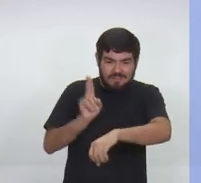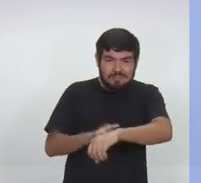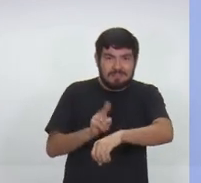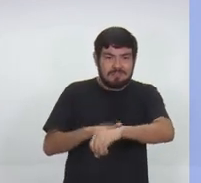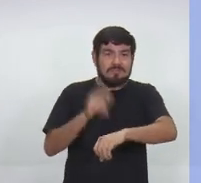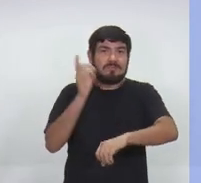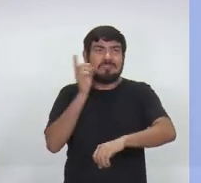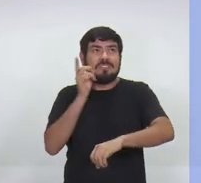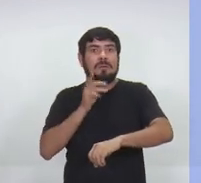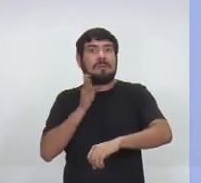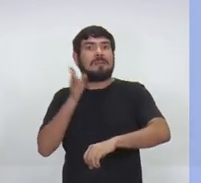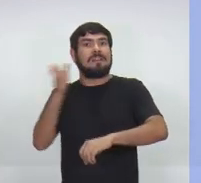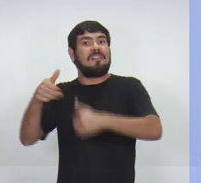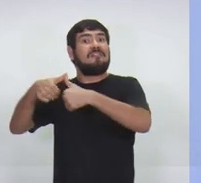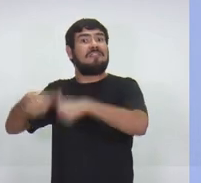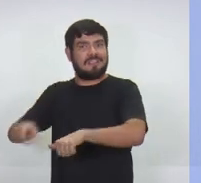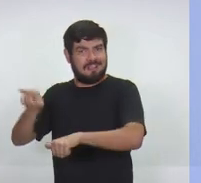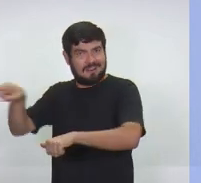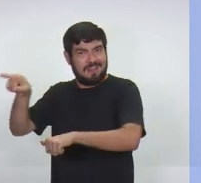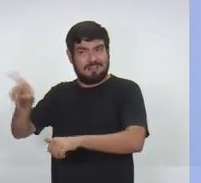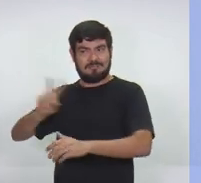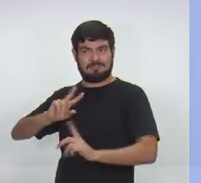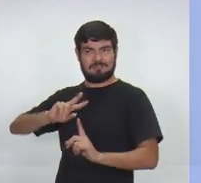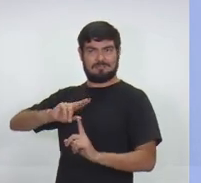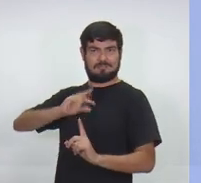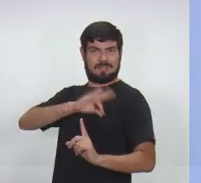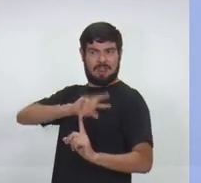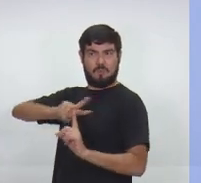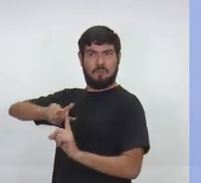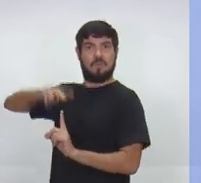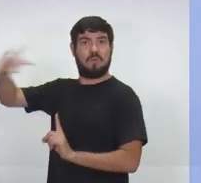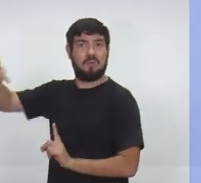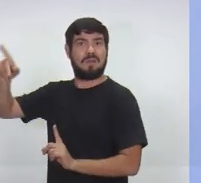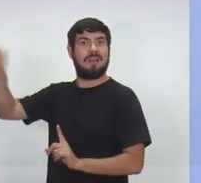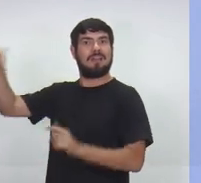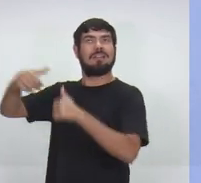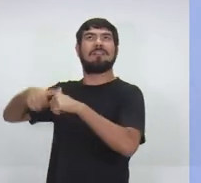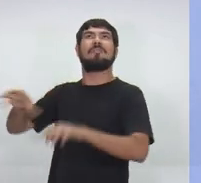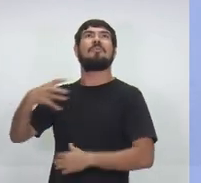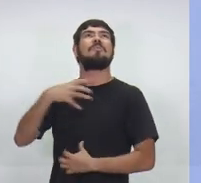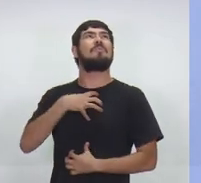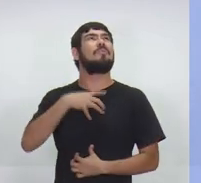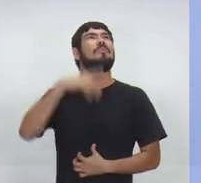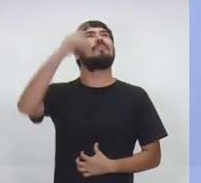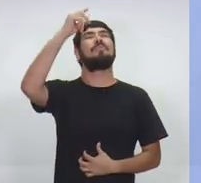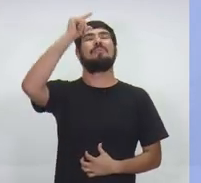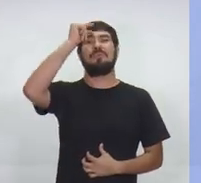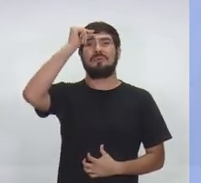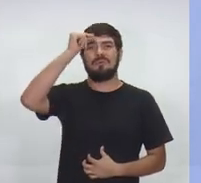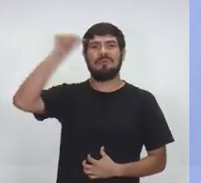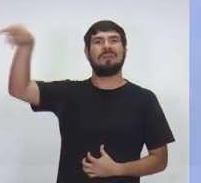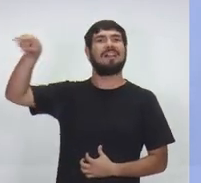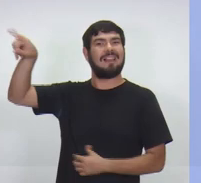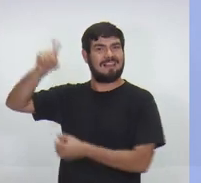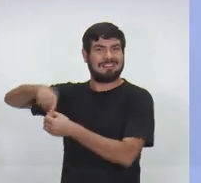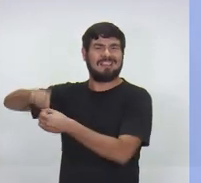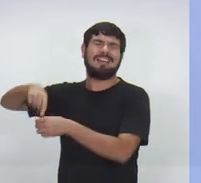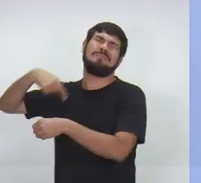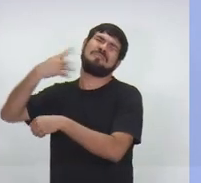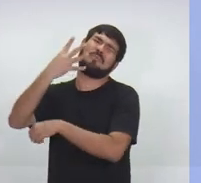um concurso de carreira ele passa quatro anos o e depois ele vem à capital ele já sabe que depois de quatro anos na